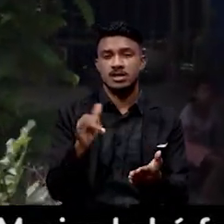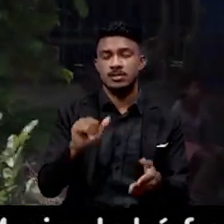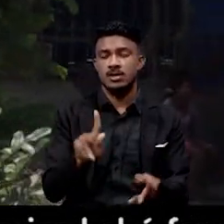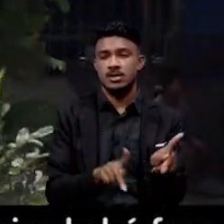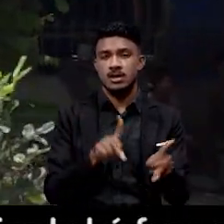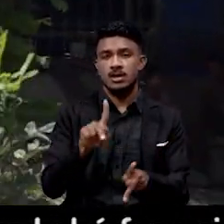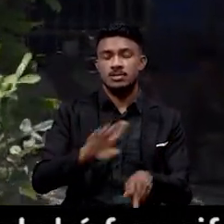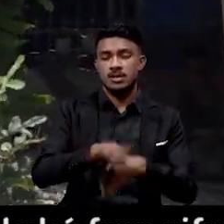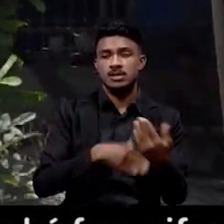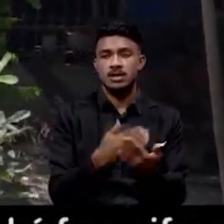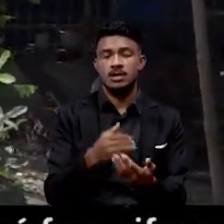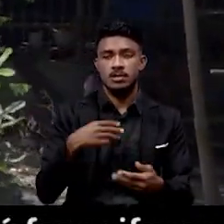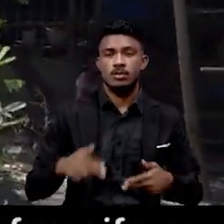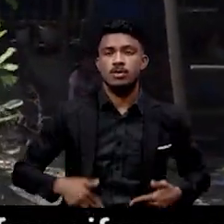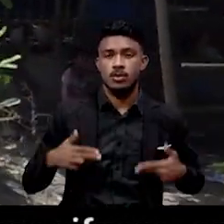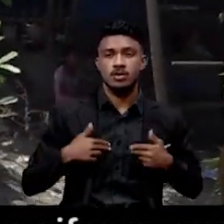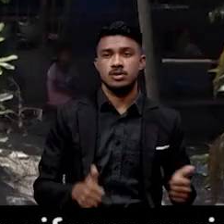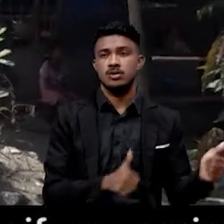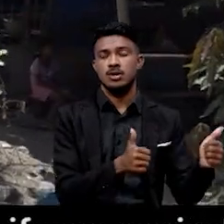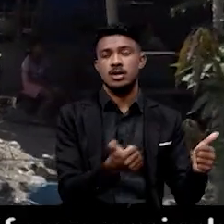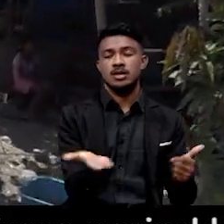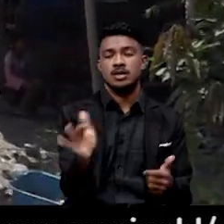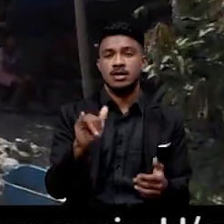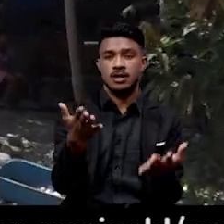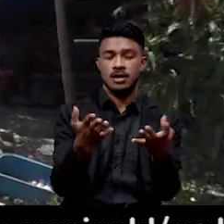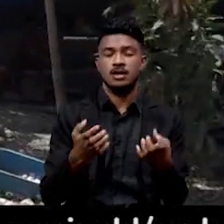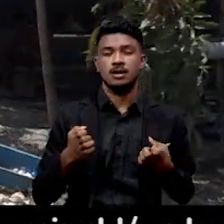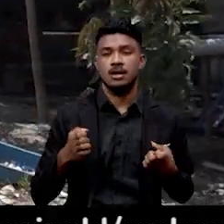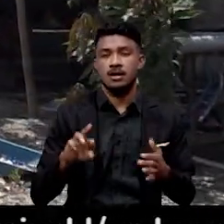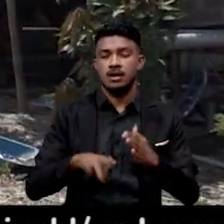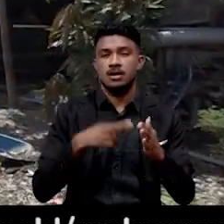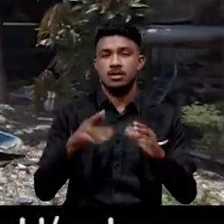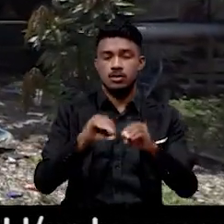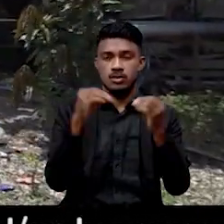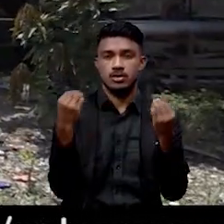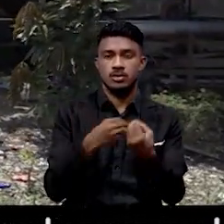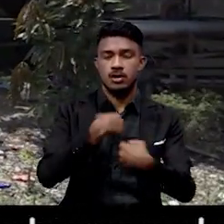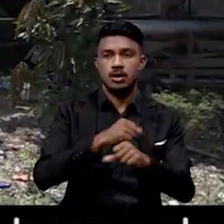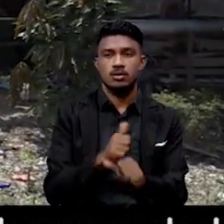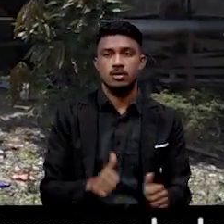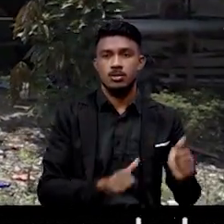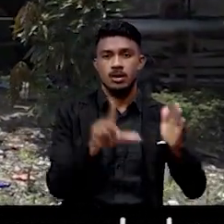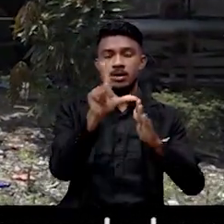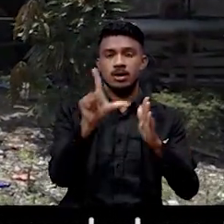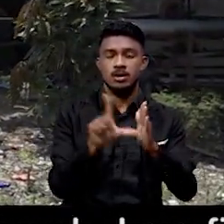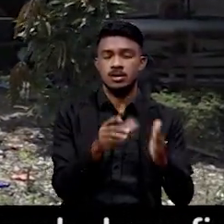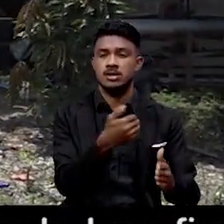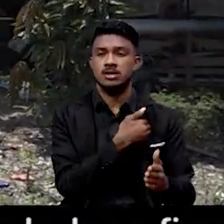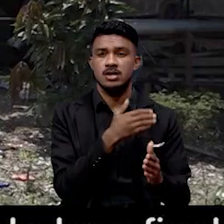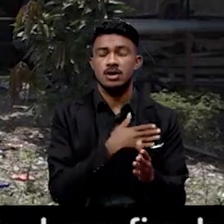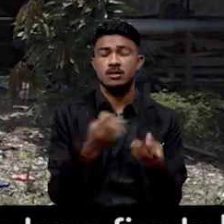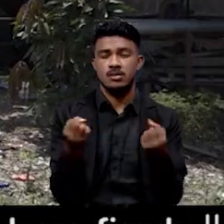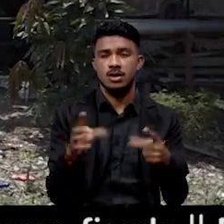hodi moris tuir sira ni hakarak. Regulamento urbanização no implementação ba lei sedok máximo.